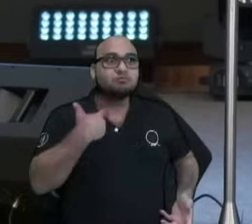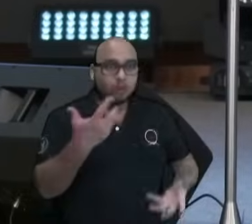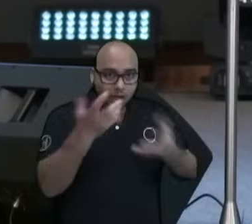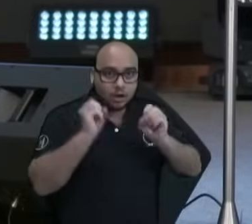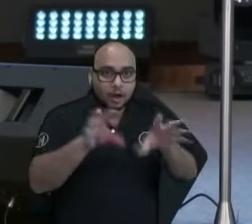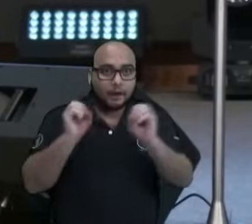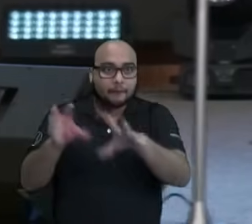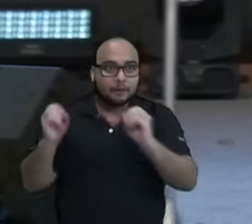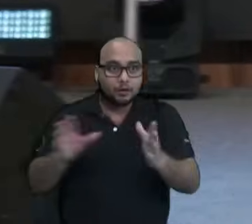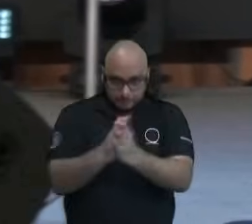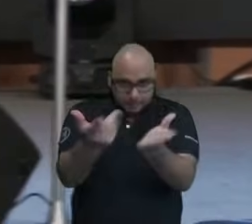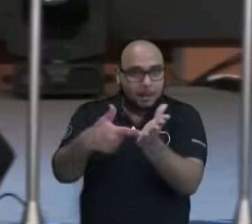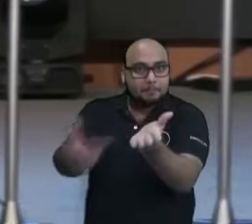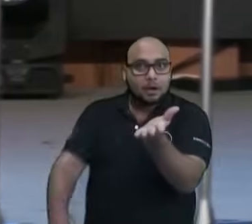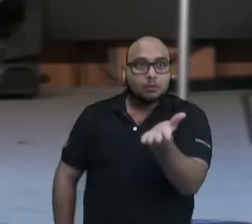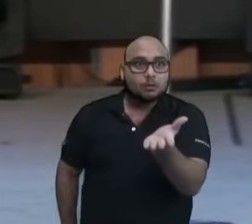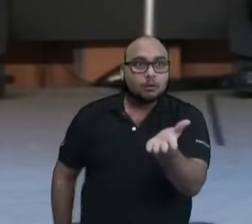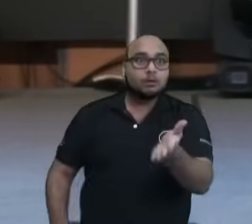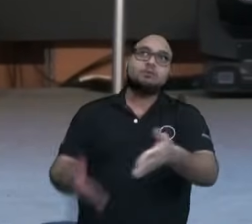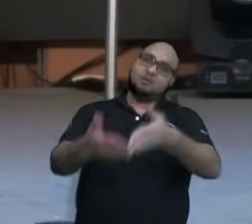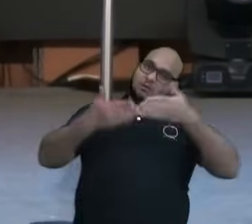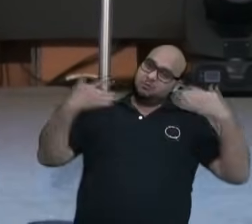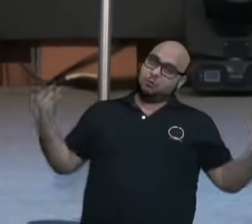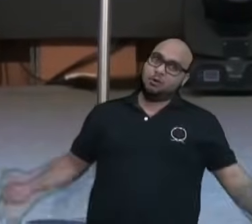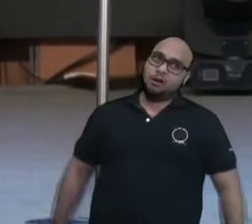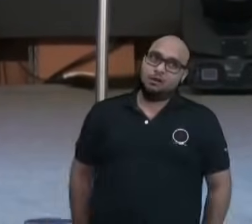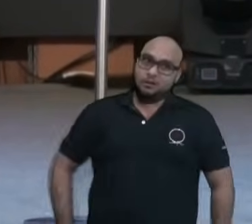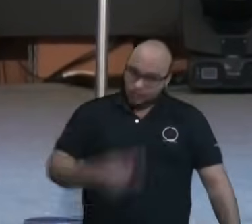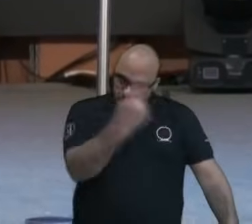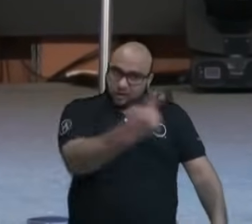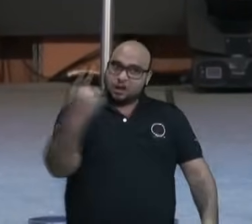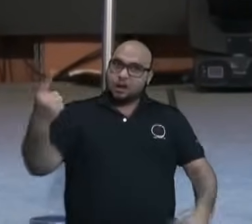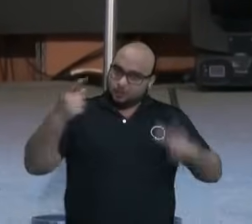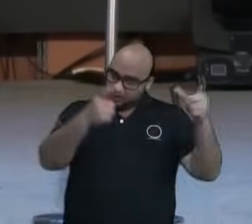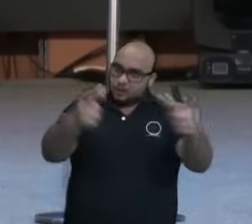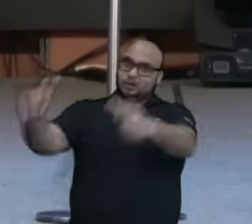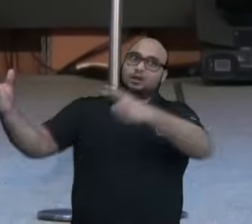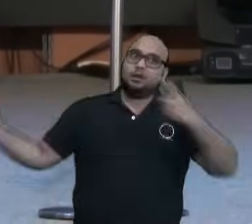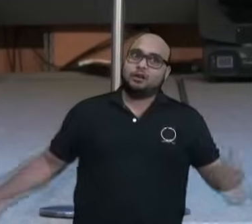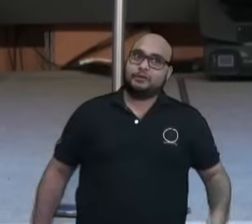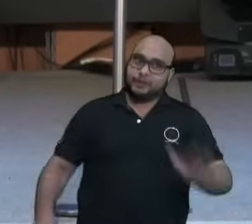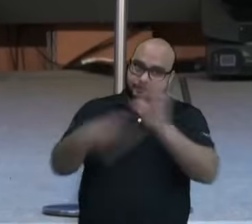macaco no seu galho desculpa a expressão e cada um no seu